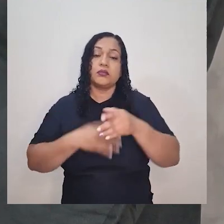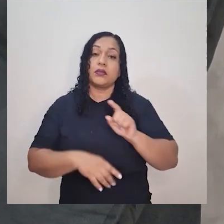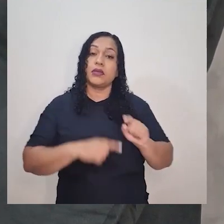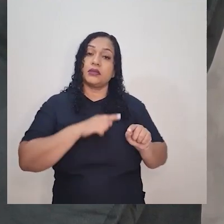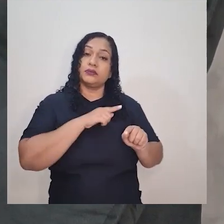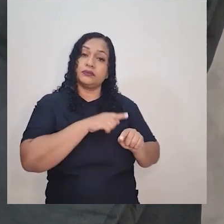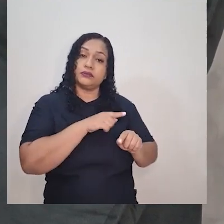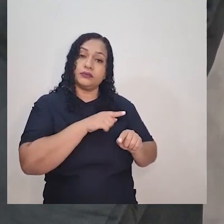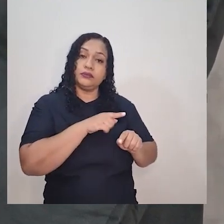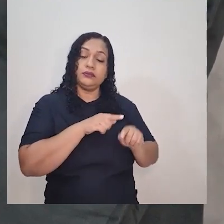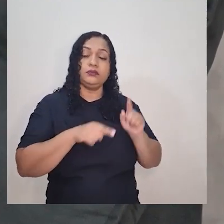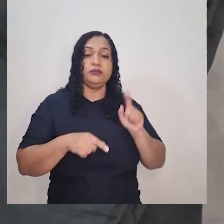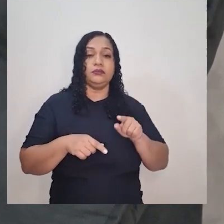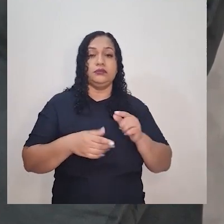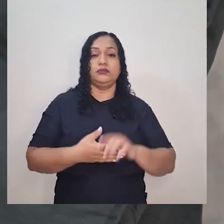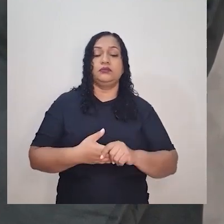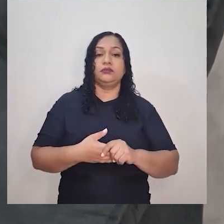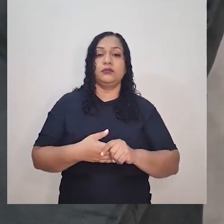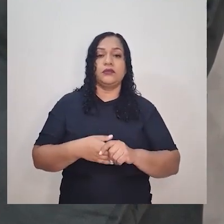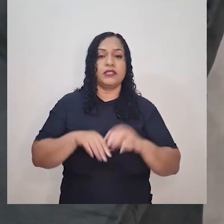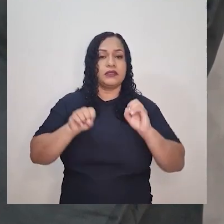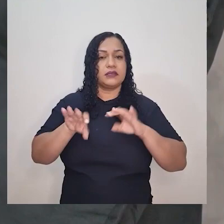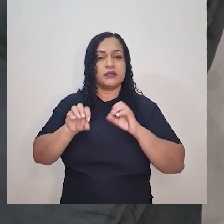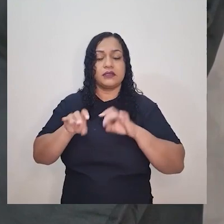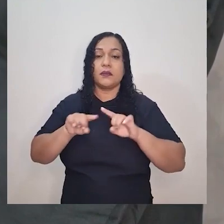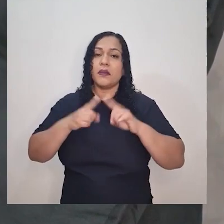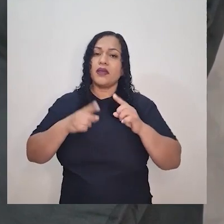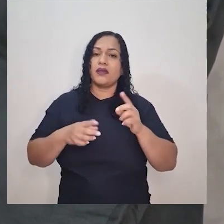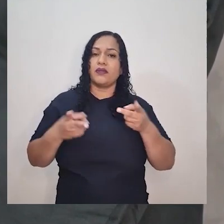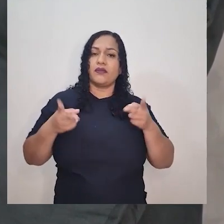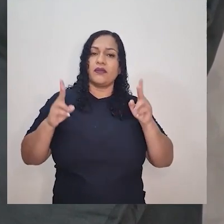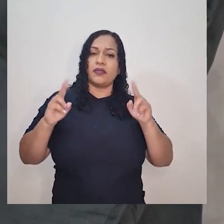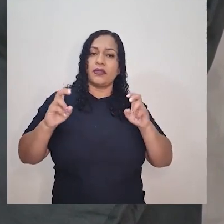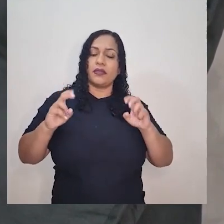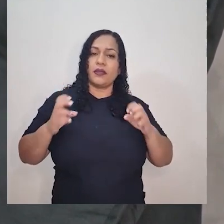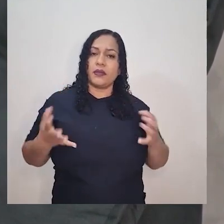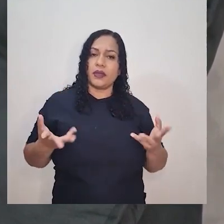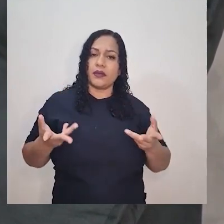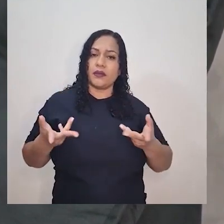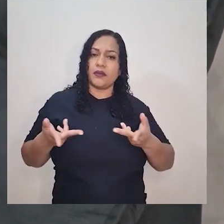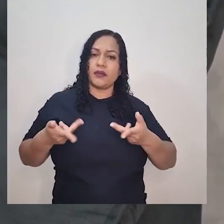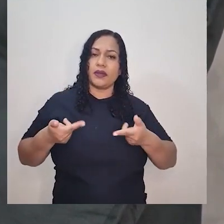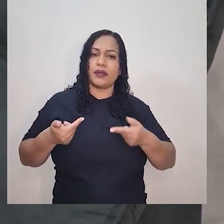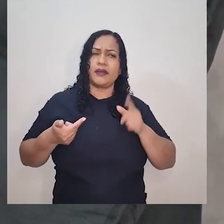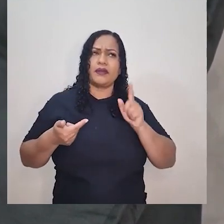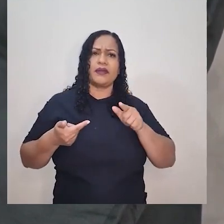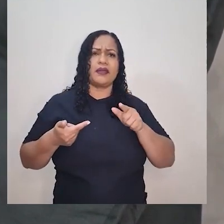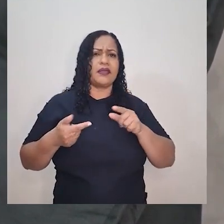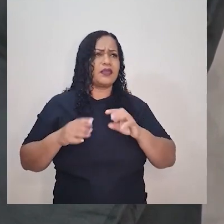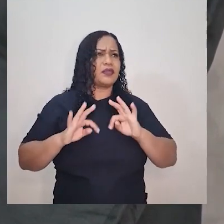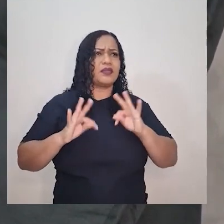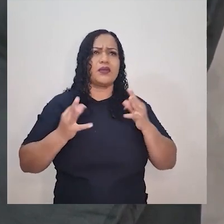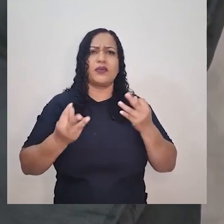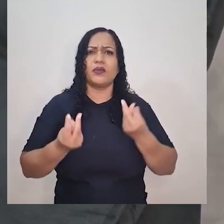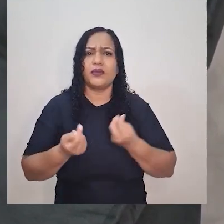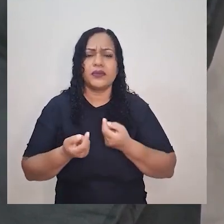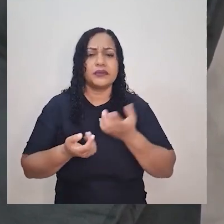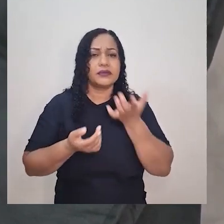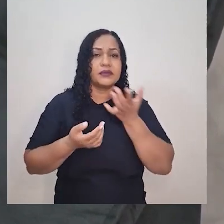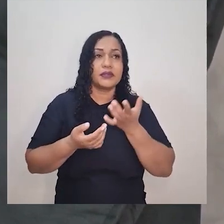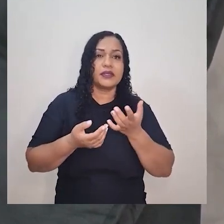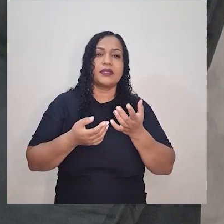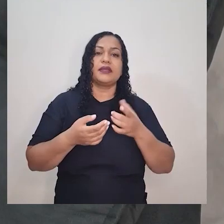desse processo. Mas quando nós falamos de qualidade, que é esse princípio, né, que é tão buscado por todos na escola,